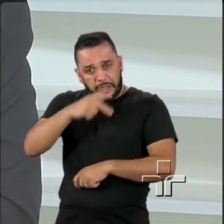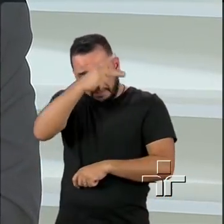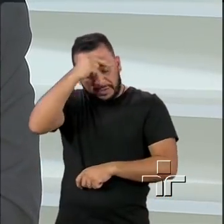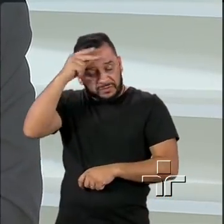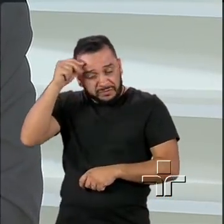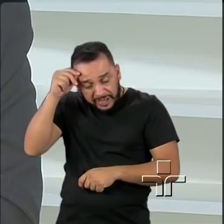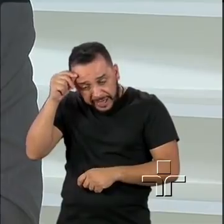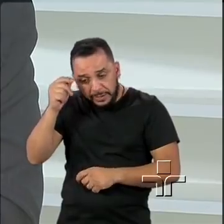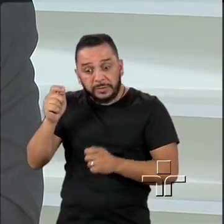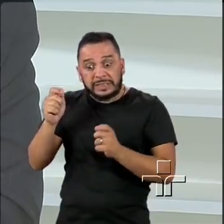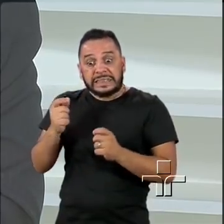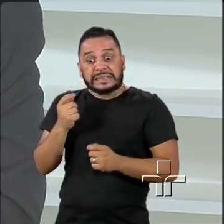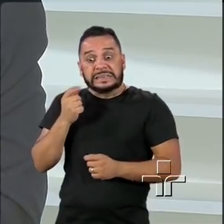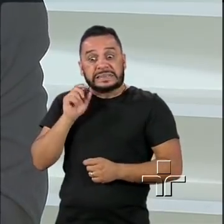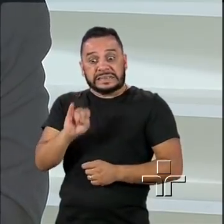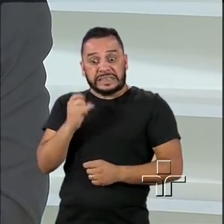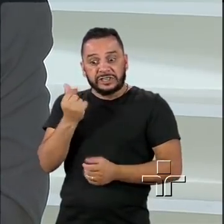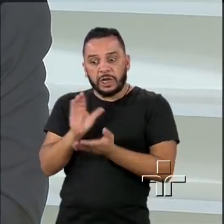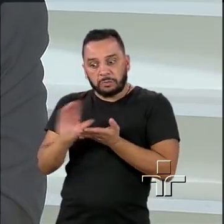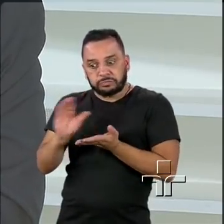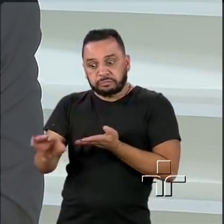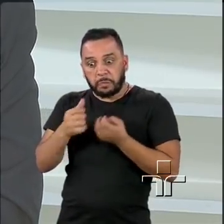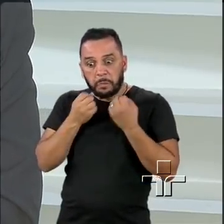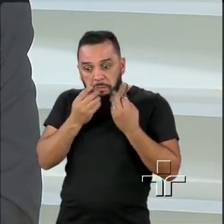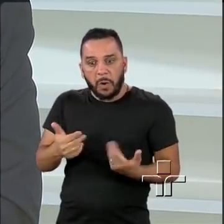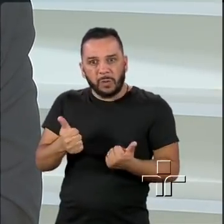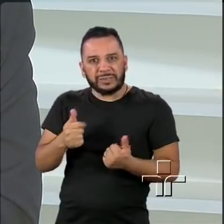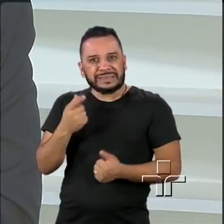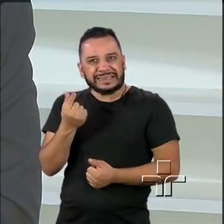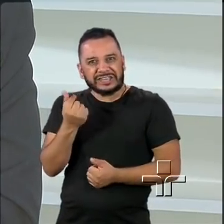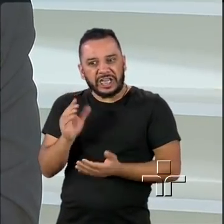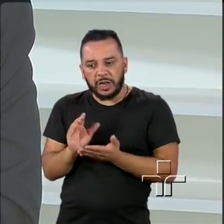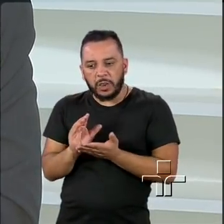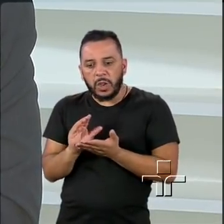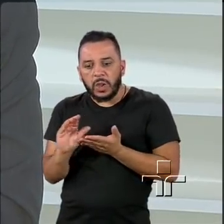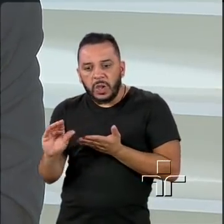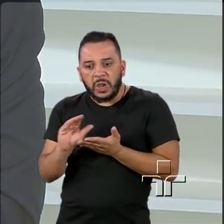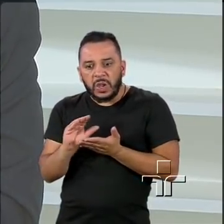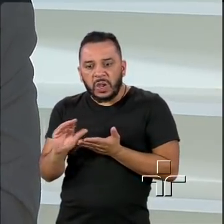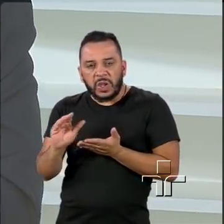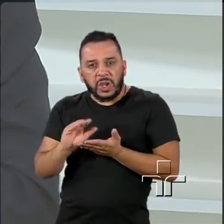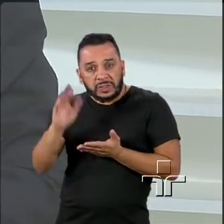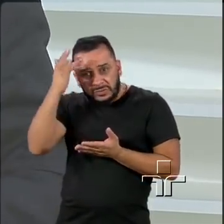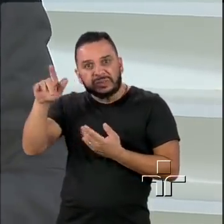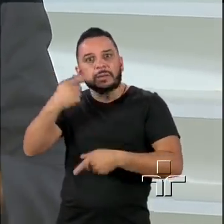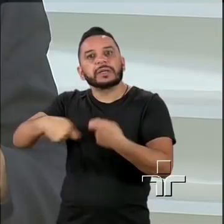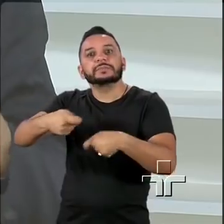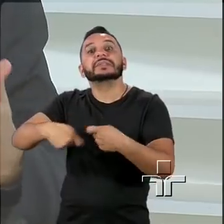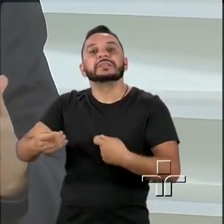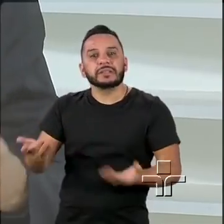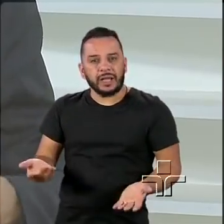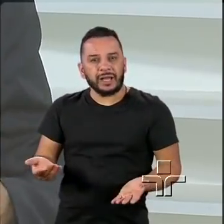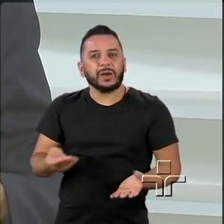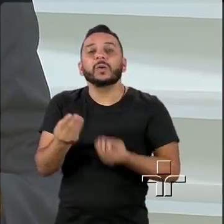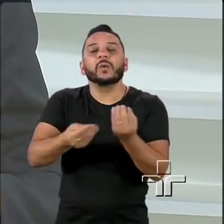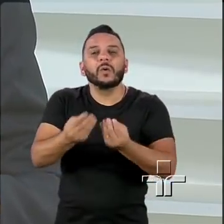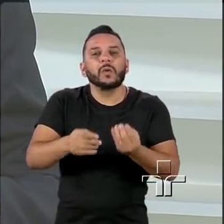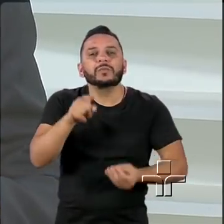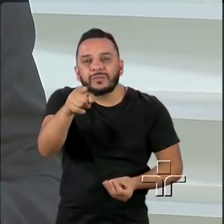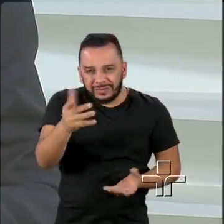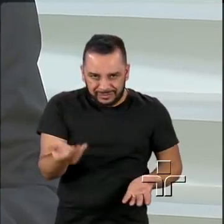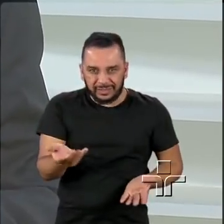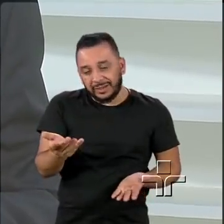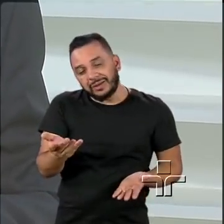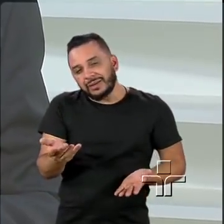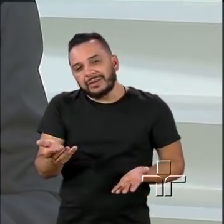pouco, até piorou, como é que o senhor pretende lidar com essa questão, se além de combater a sonegação,